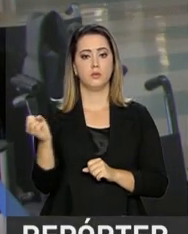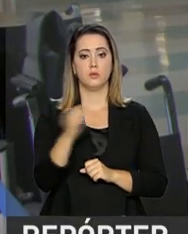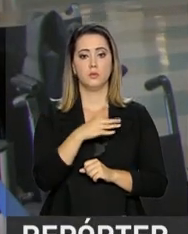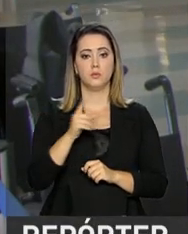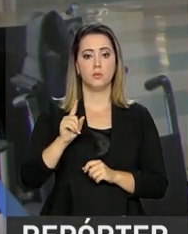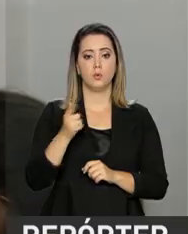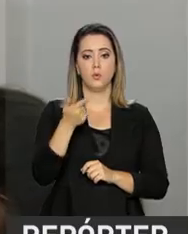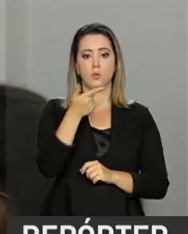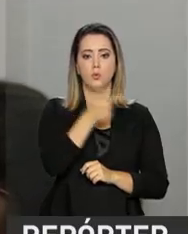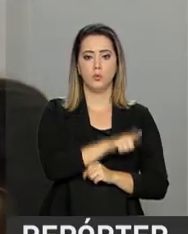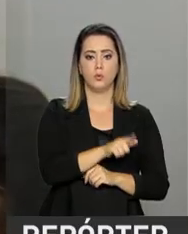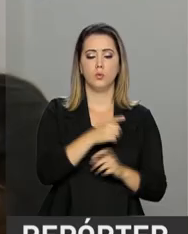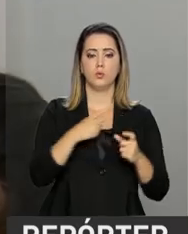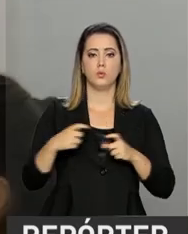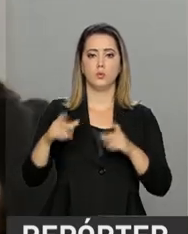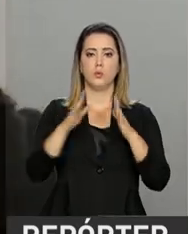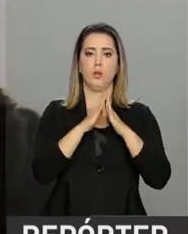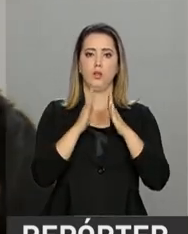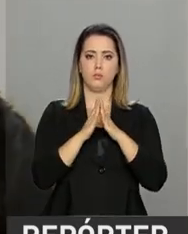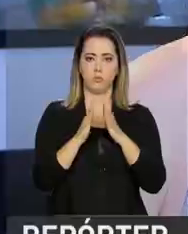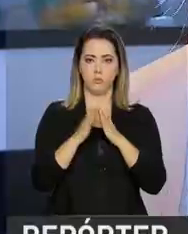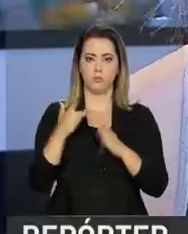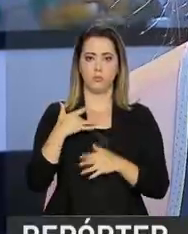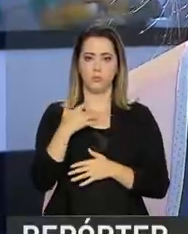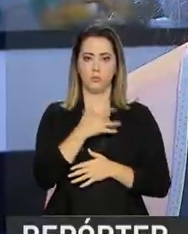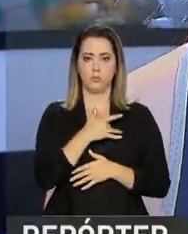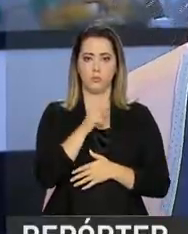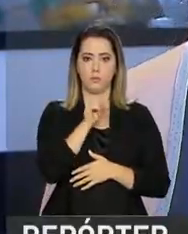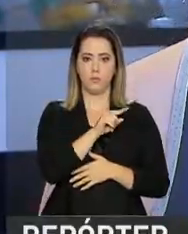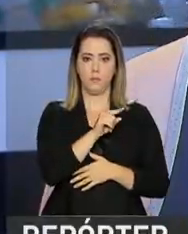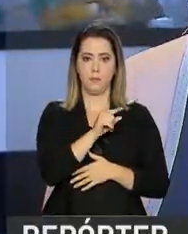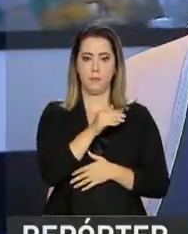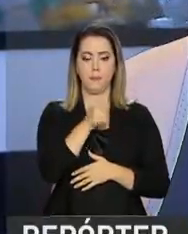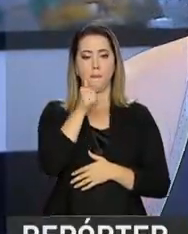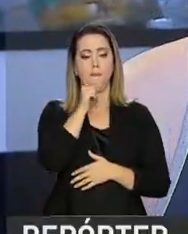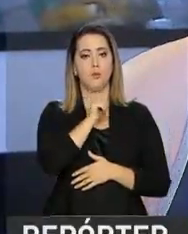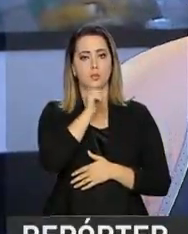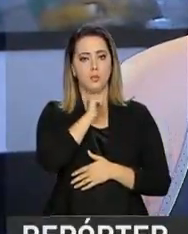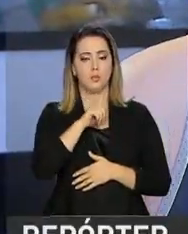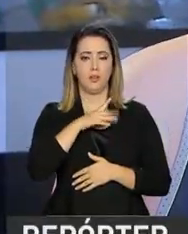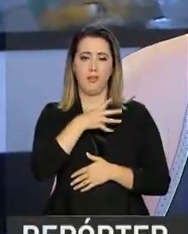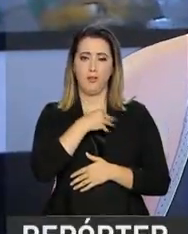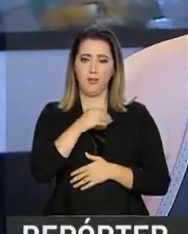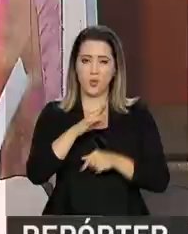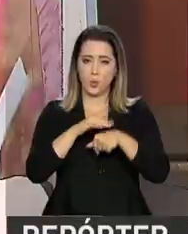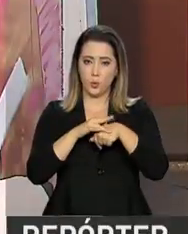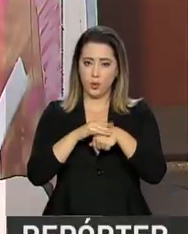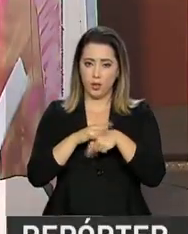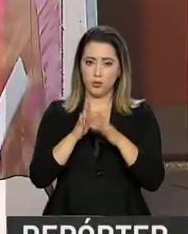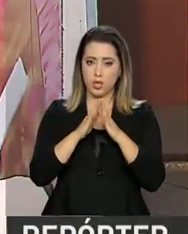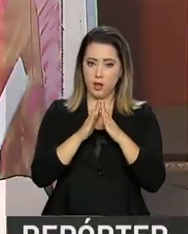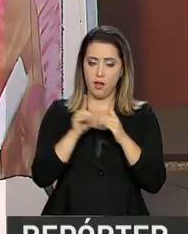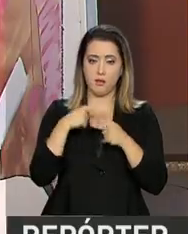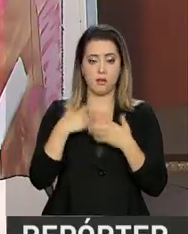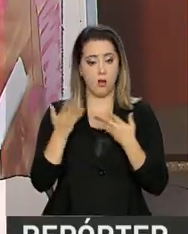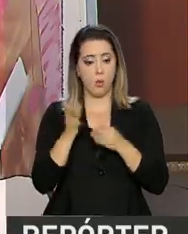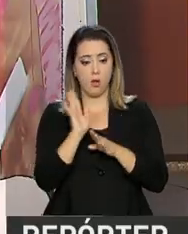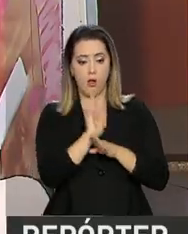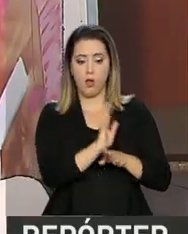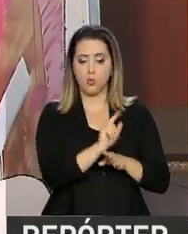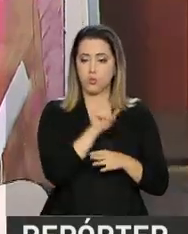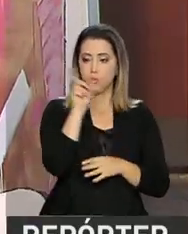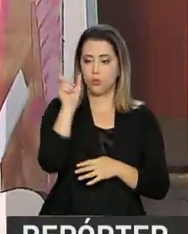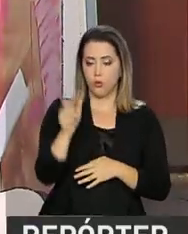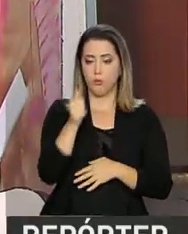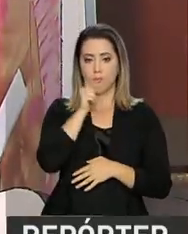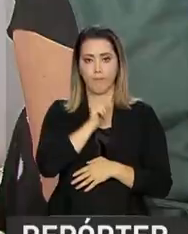uma unidade, o que não acontece agora. Para a dona Andréia, que está com o filho acamado e recebeu o auxílio de uma